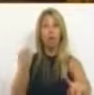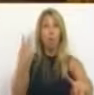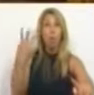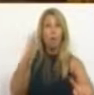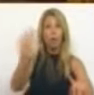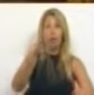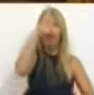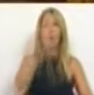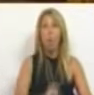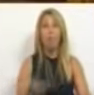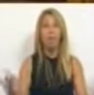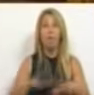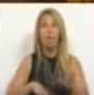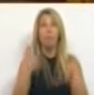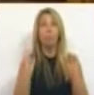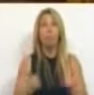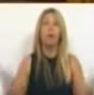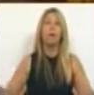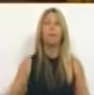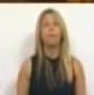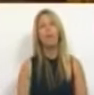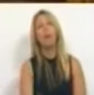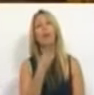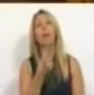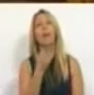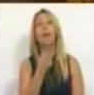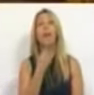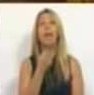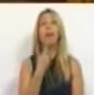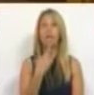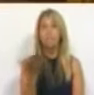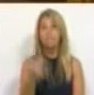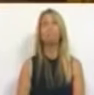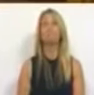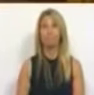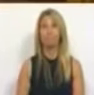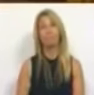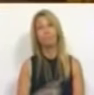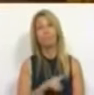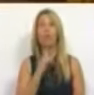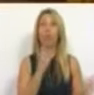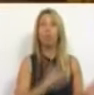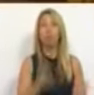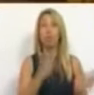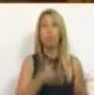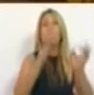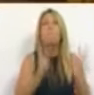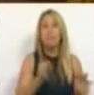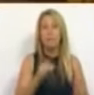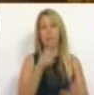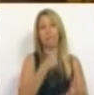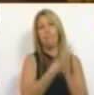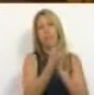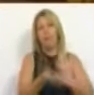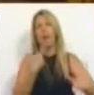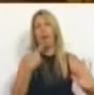governo. E mais que pregões ou que pregações, os produtores precisavam era de medidas.